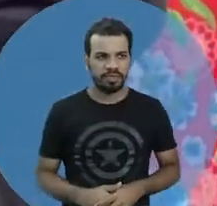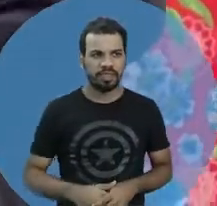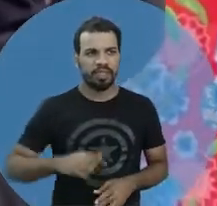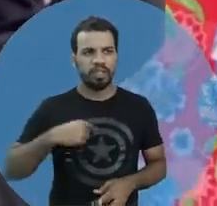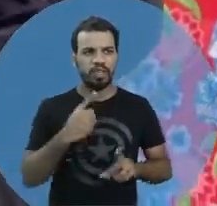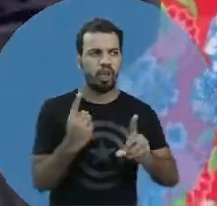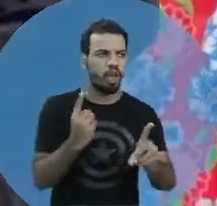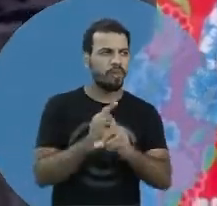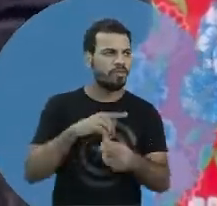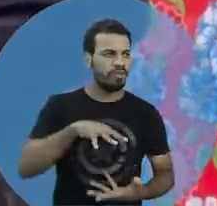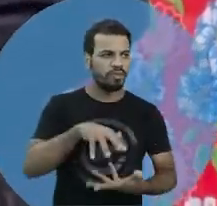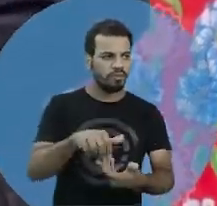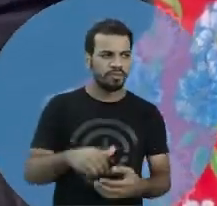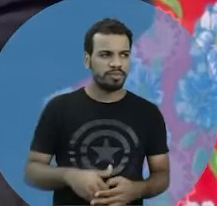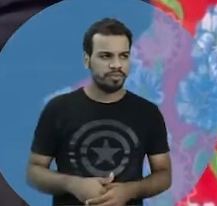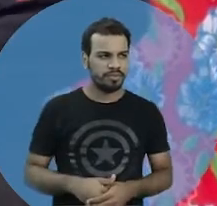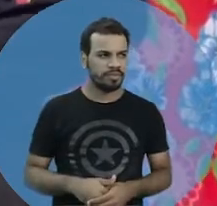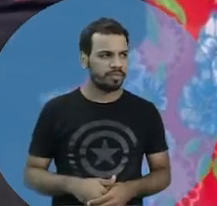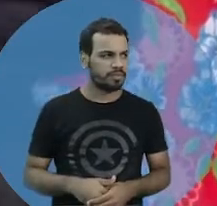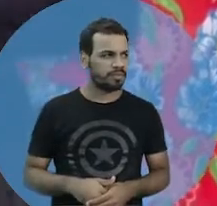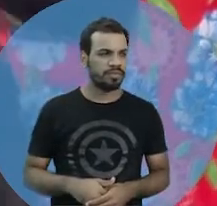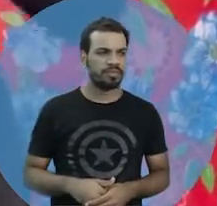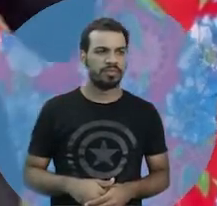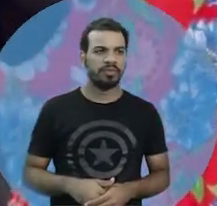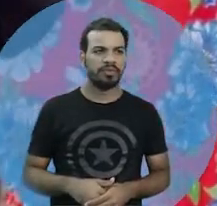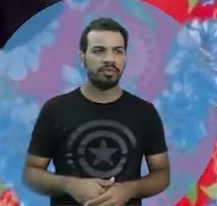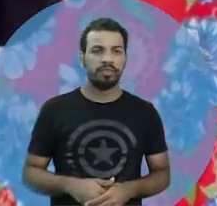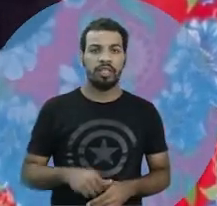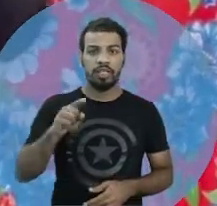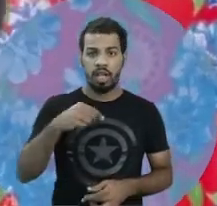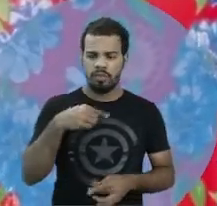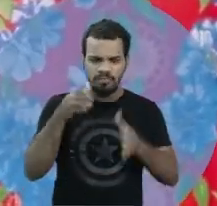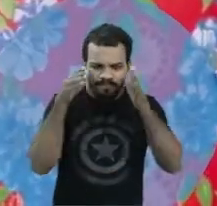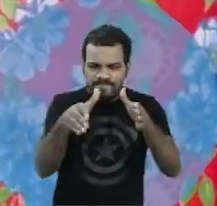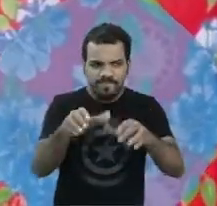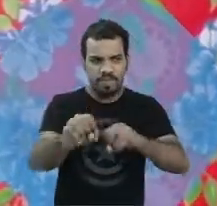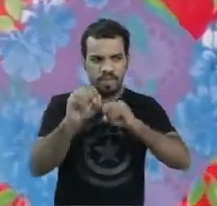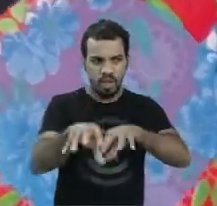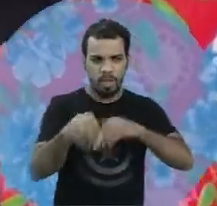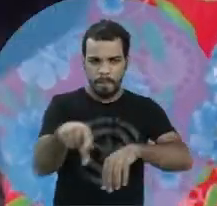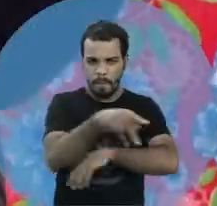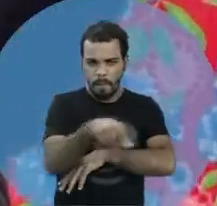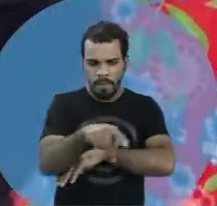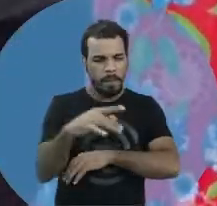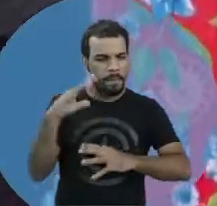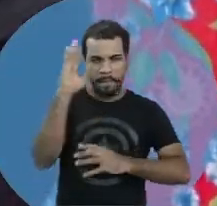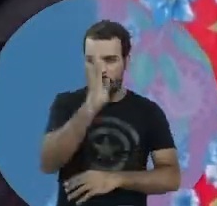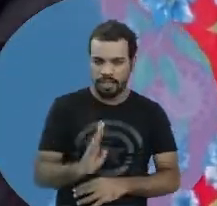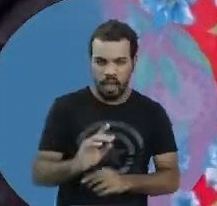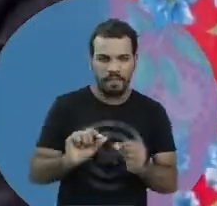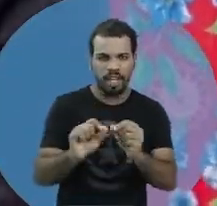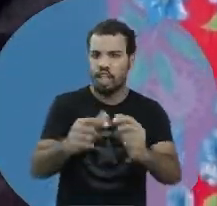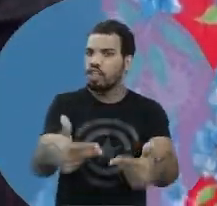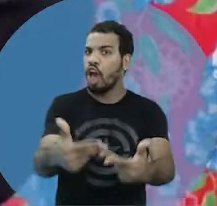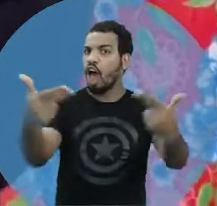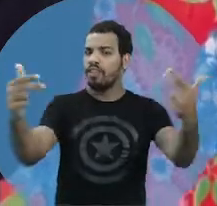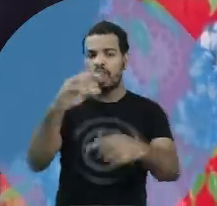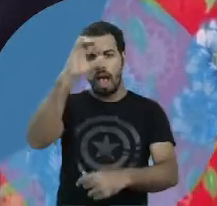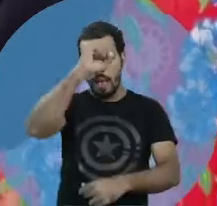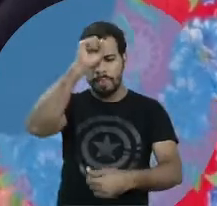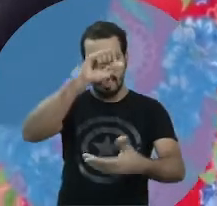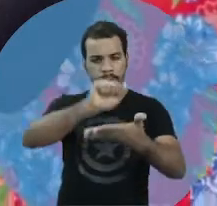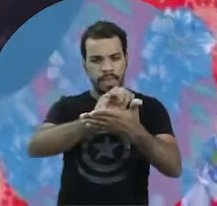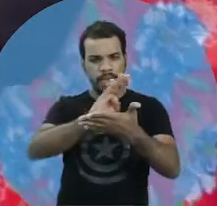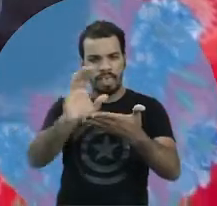e se faz homem épico, célebre educador brasileiro, criador do método inovador de alfabetização para adultos.